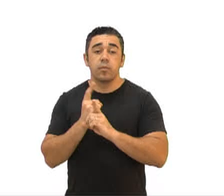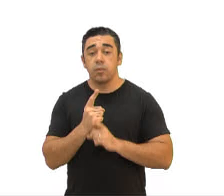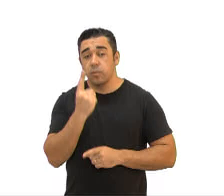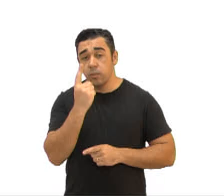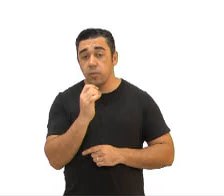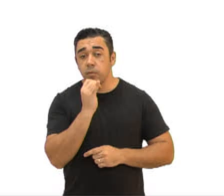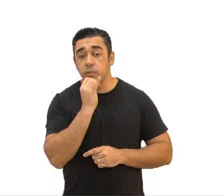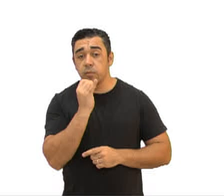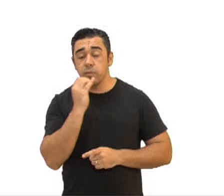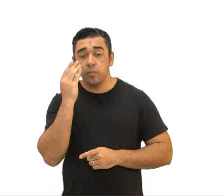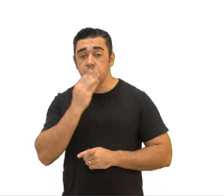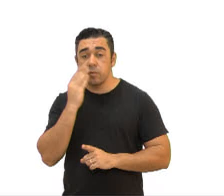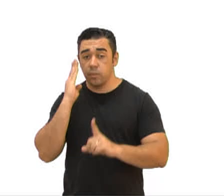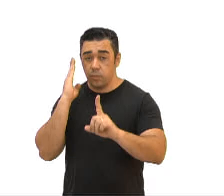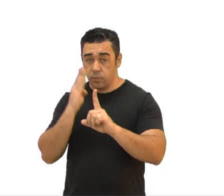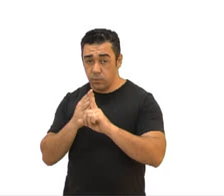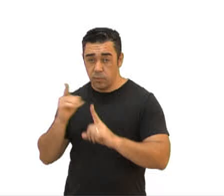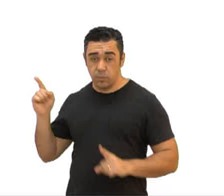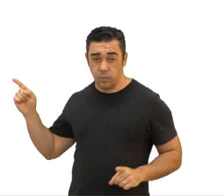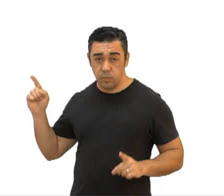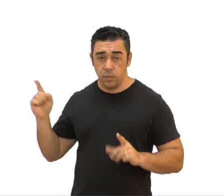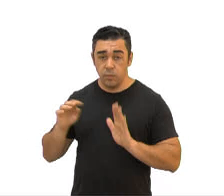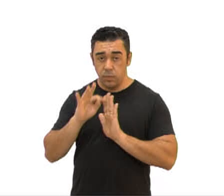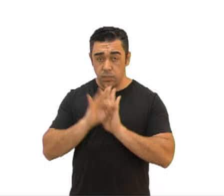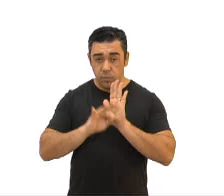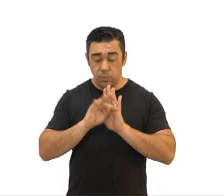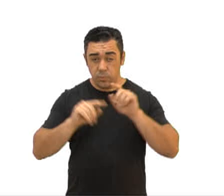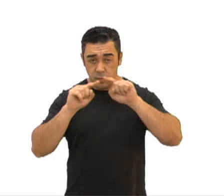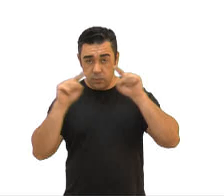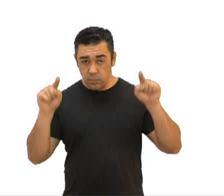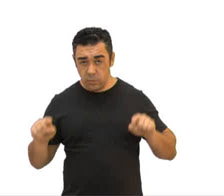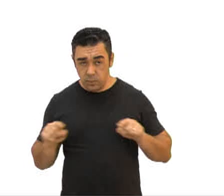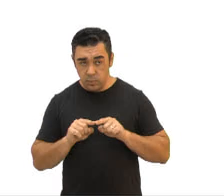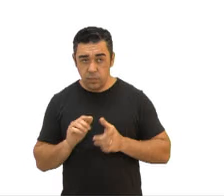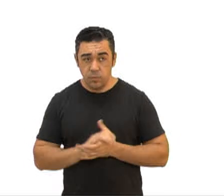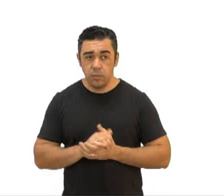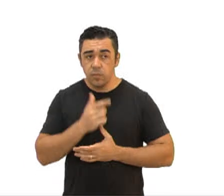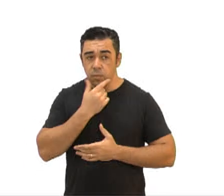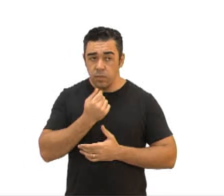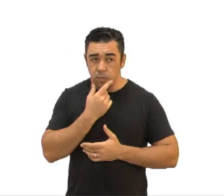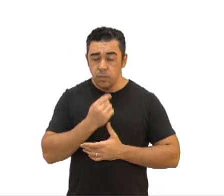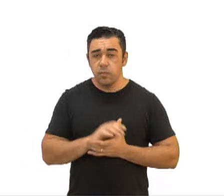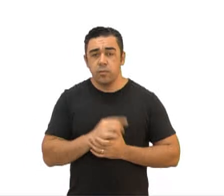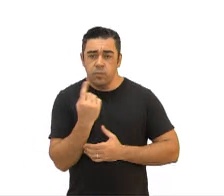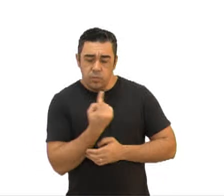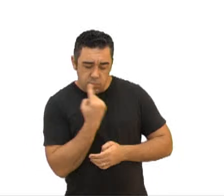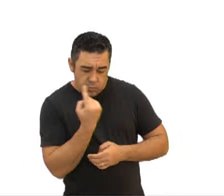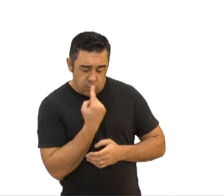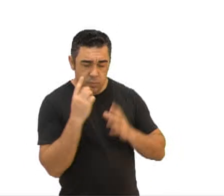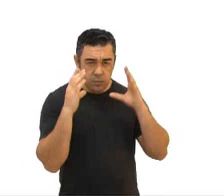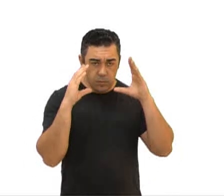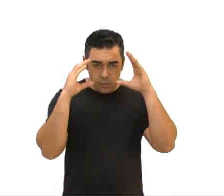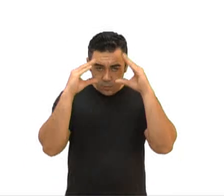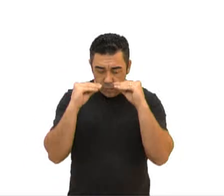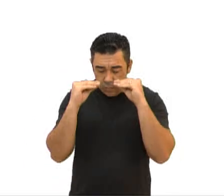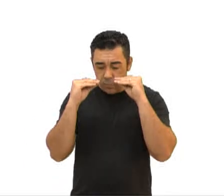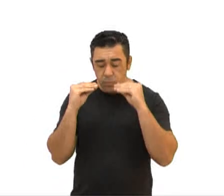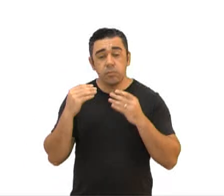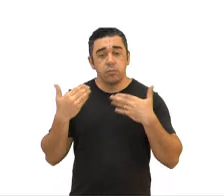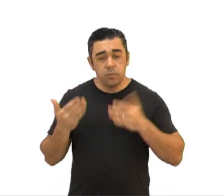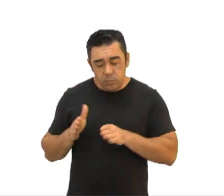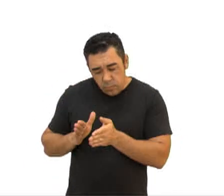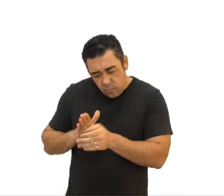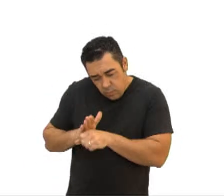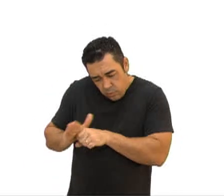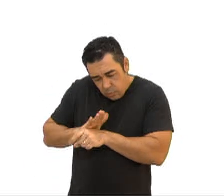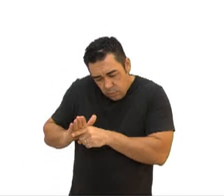exemplo de discurso direto neste fragmento do conto. Aladim ficou sozinho no escuro, sem querer, esfregou a